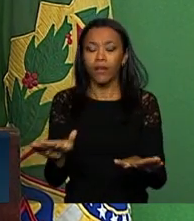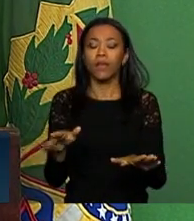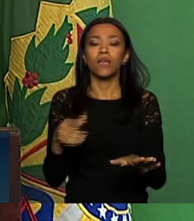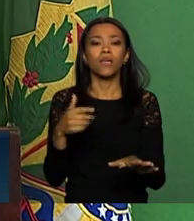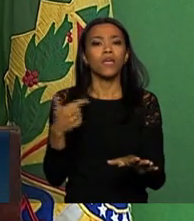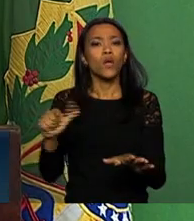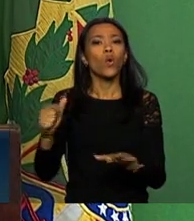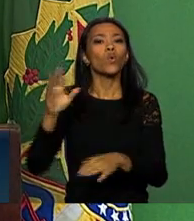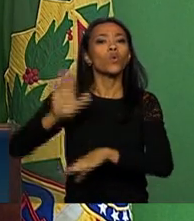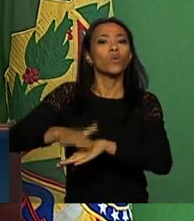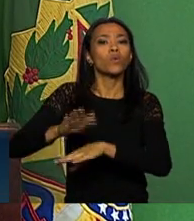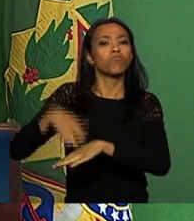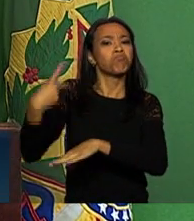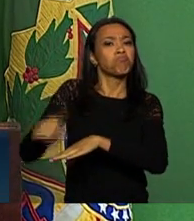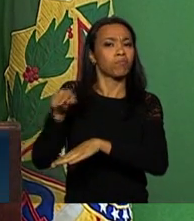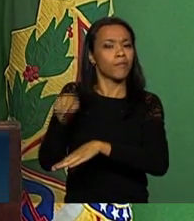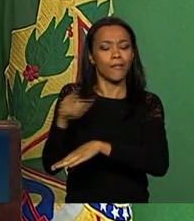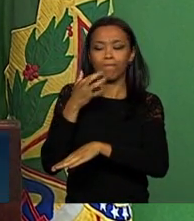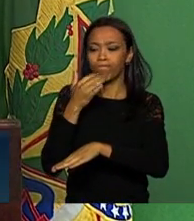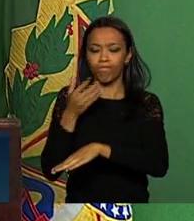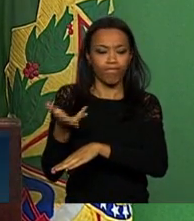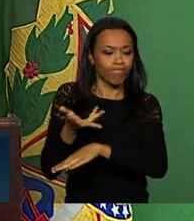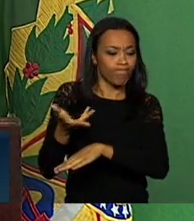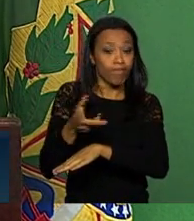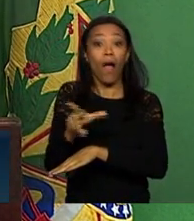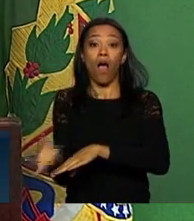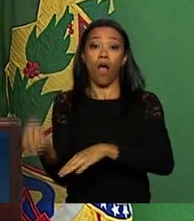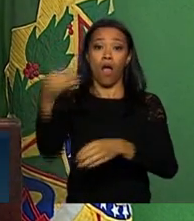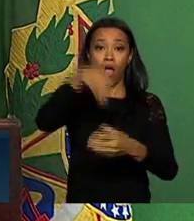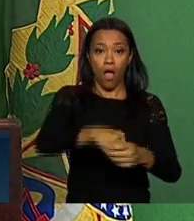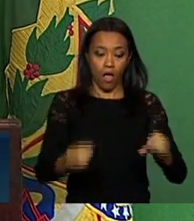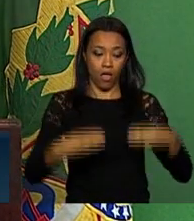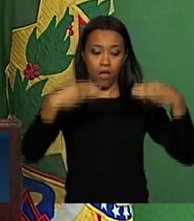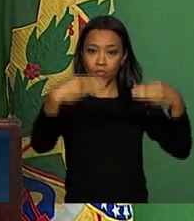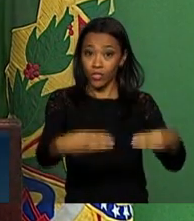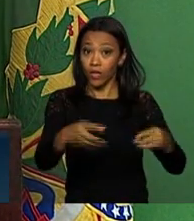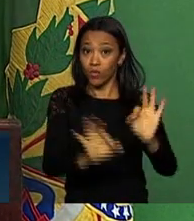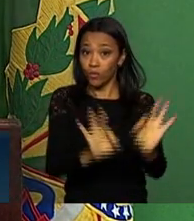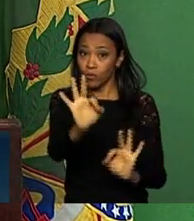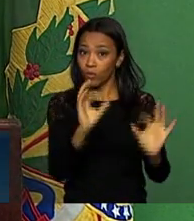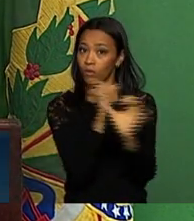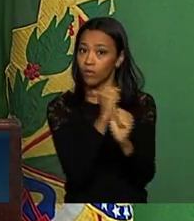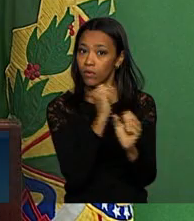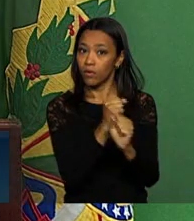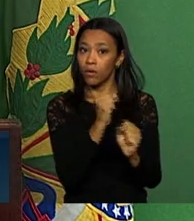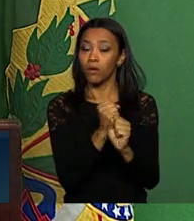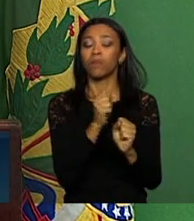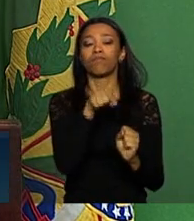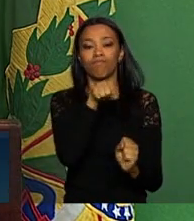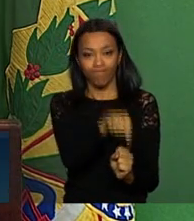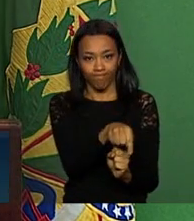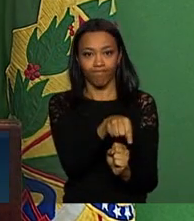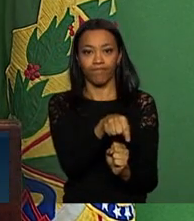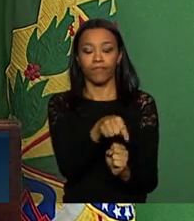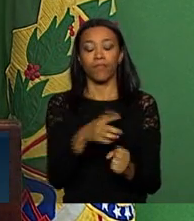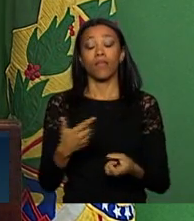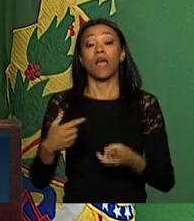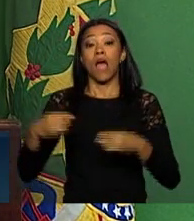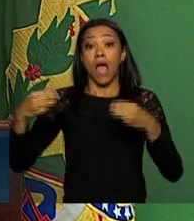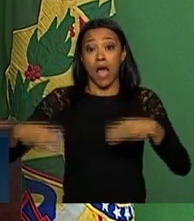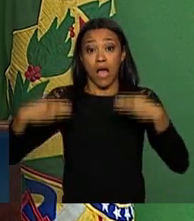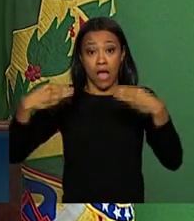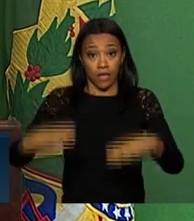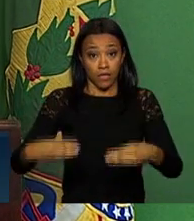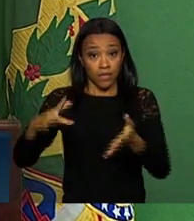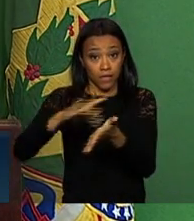reman serão Integradas ao Ministério do planejamento a Secretaria Geral é extinta e